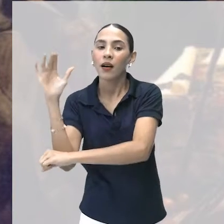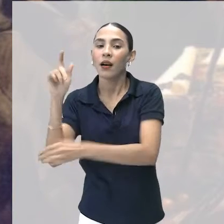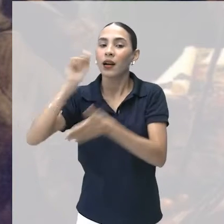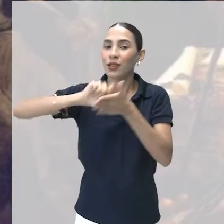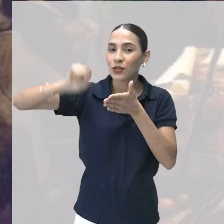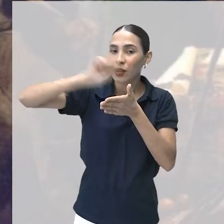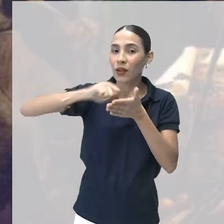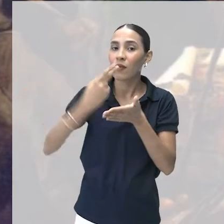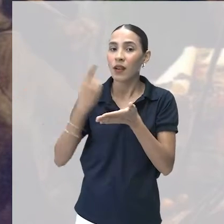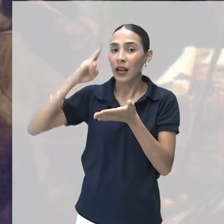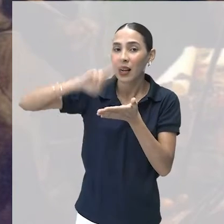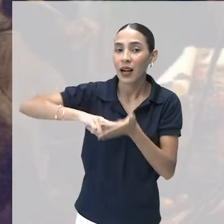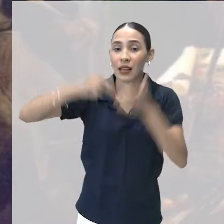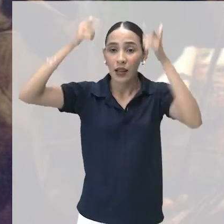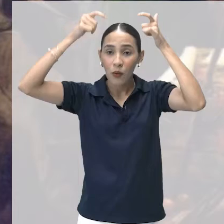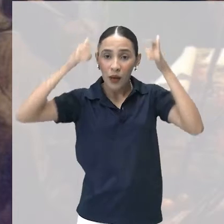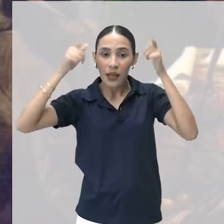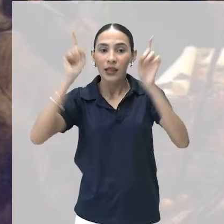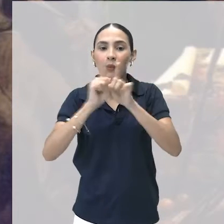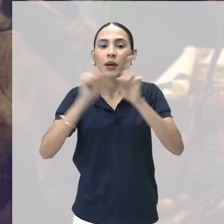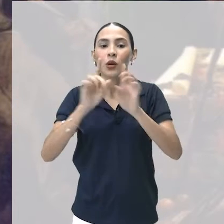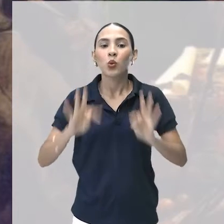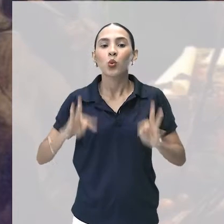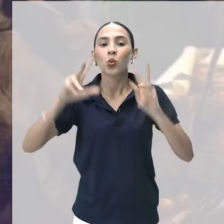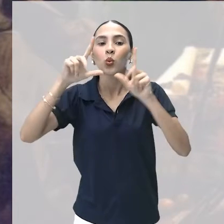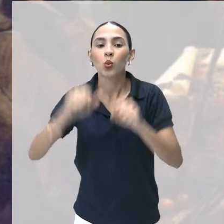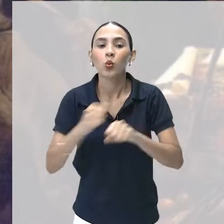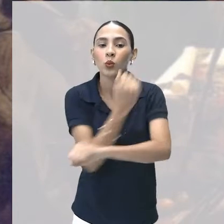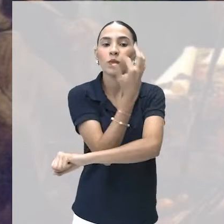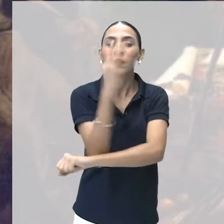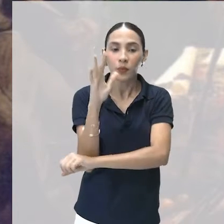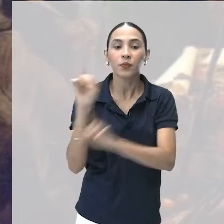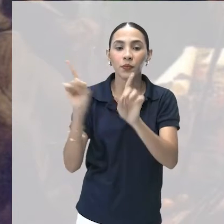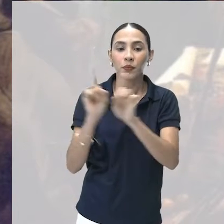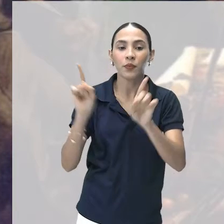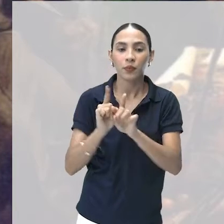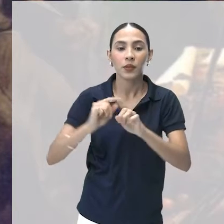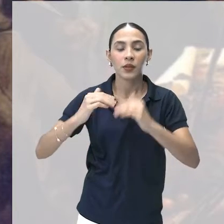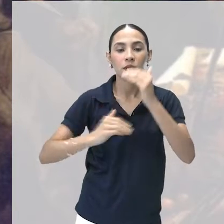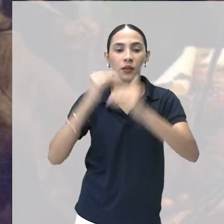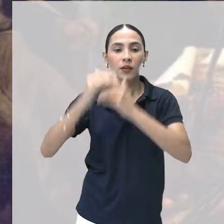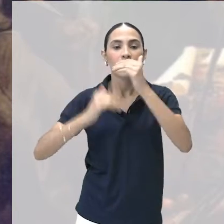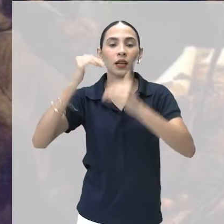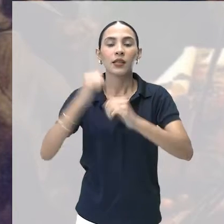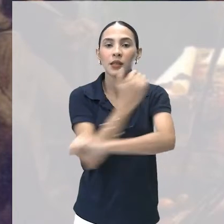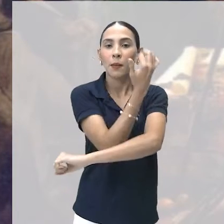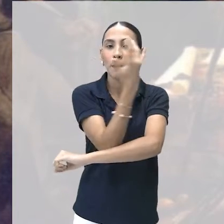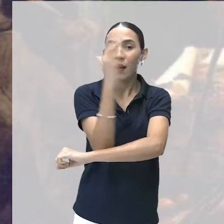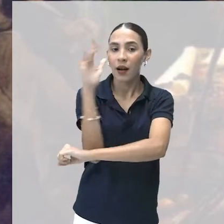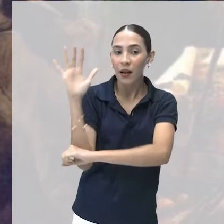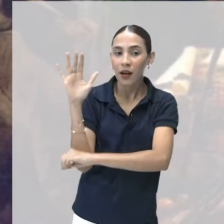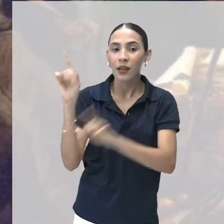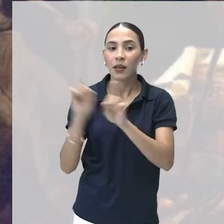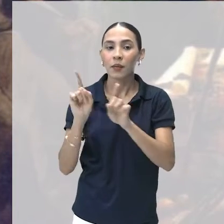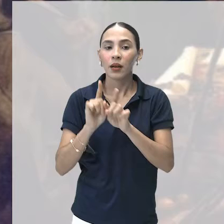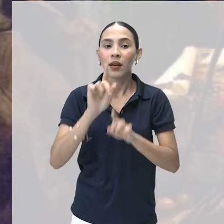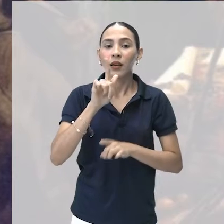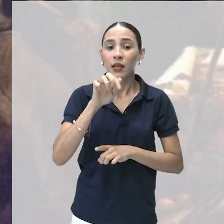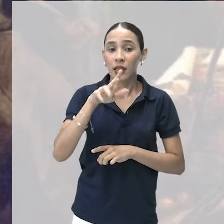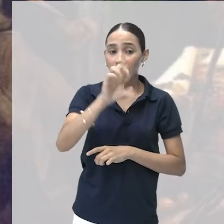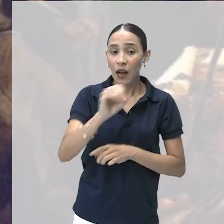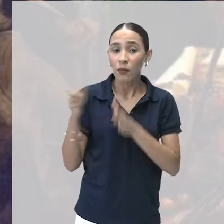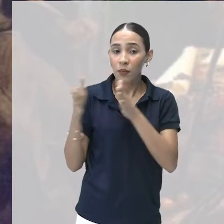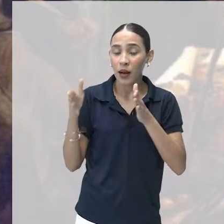uma carta ao rei. Tudo que nela se planta, tudo cresce e floresce. E Gauss, na